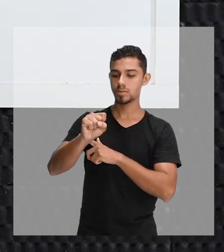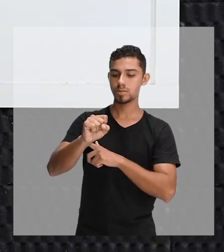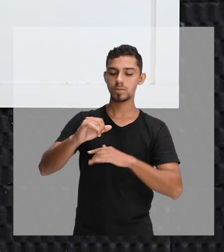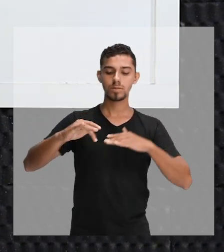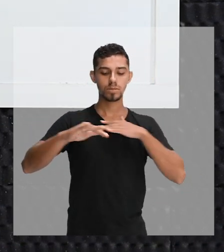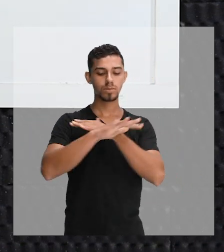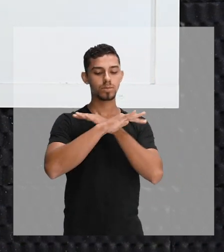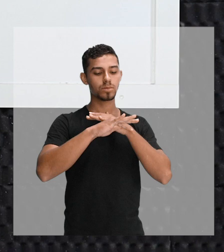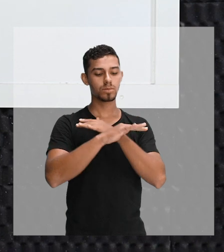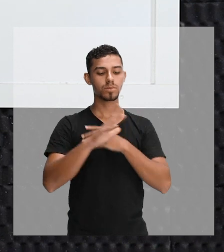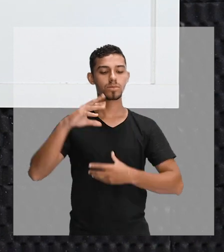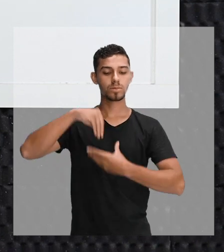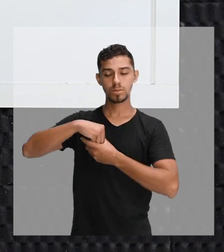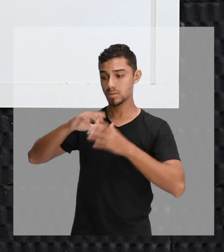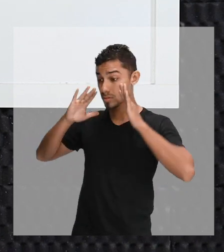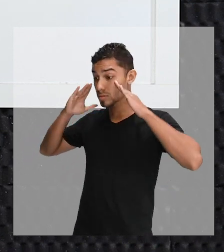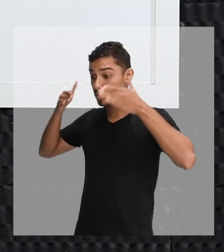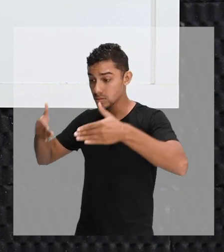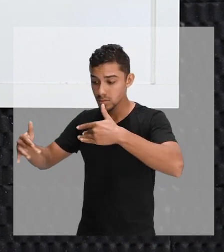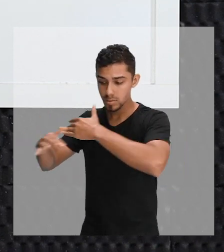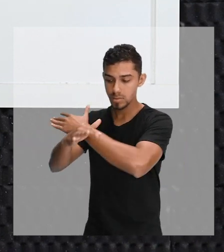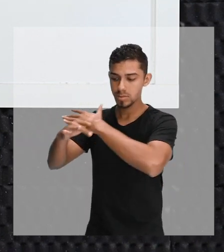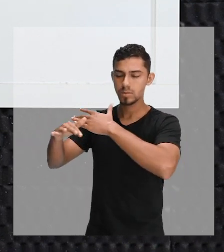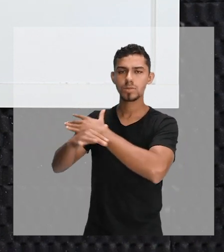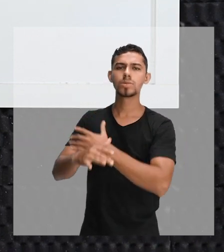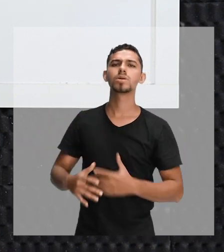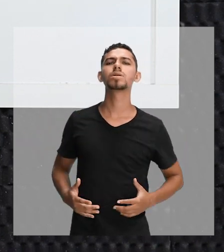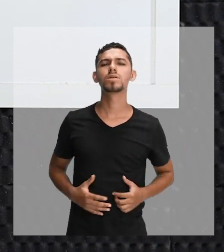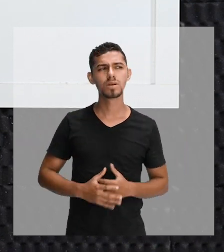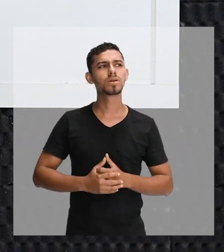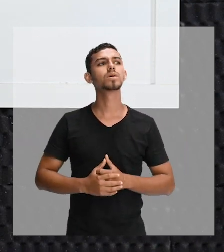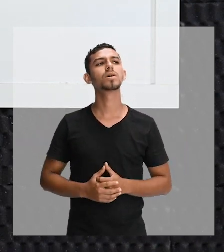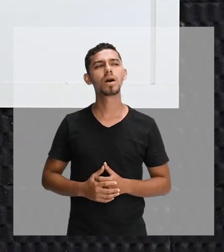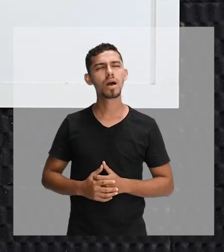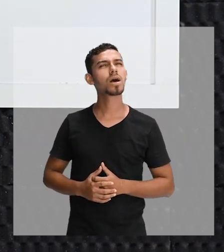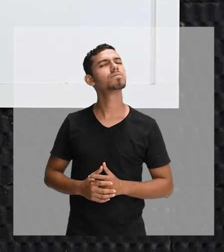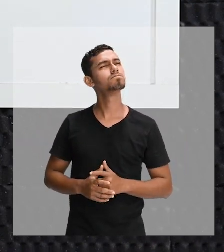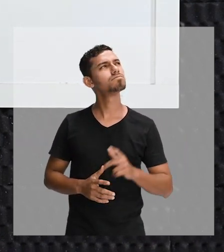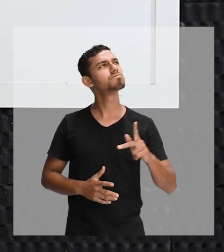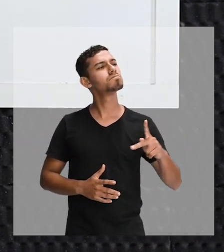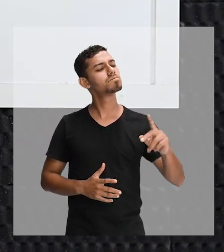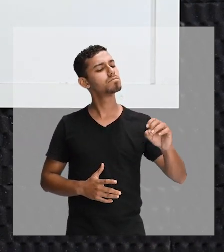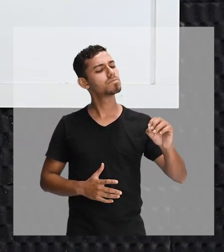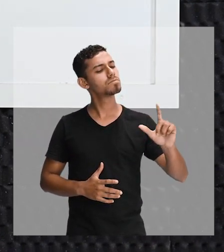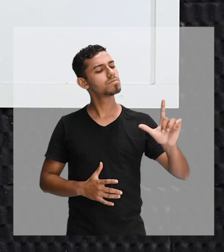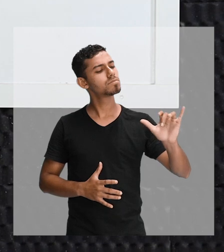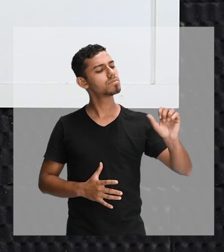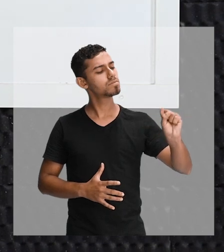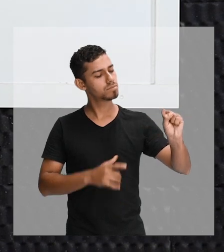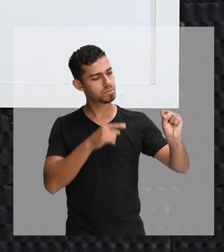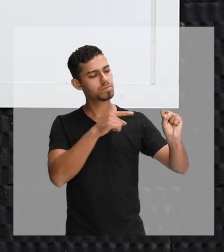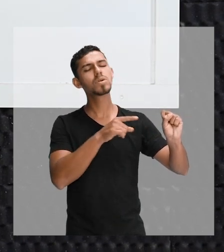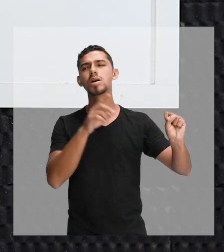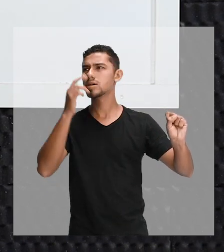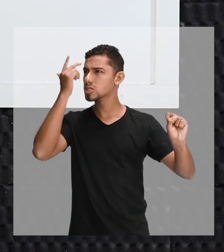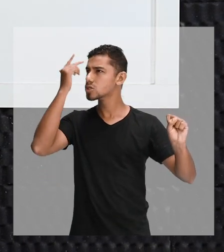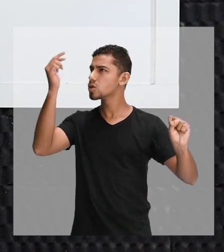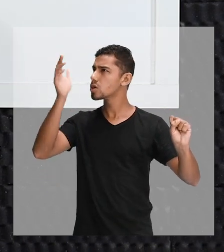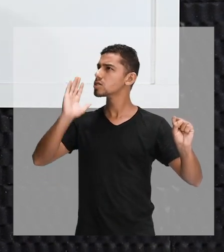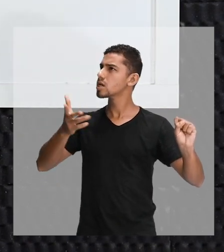está direcionada à polis. Professor, eu já vi esse nome, eu já li esse nome, professor de história já